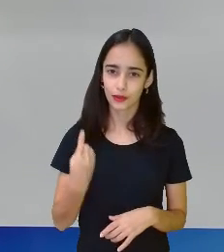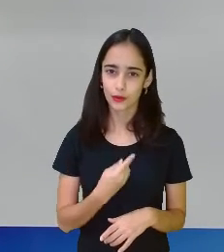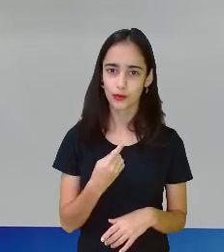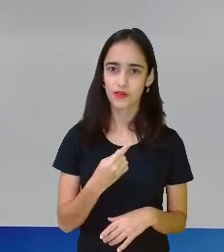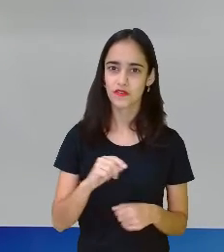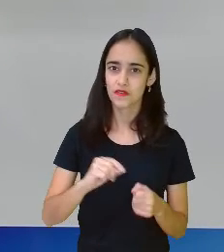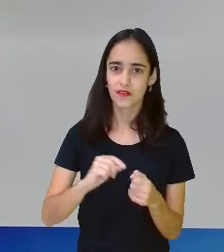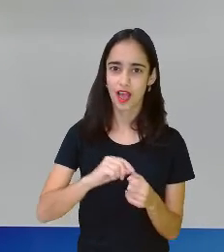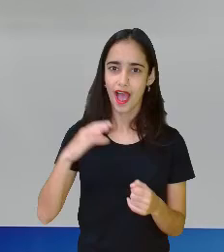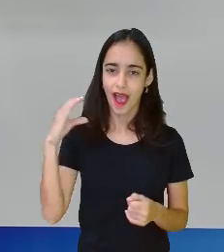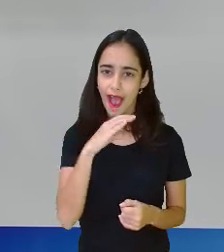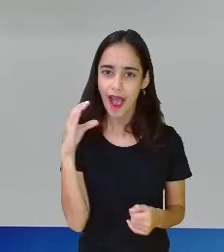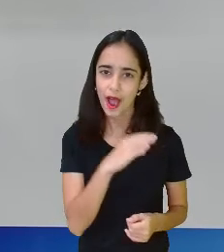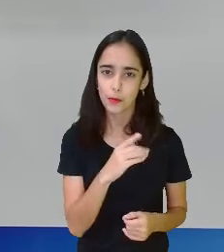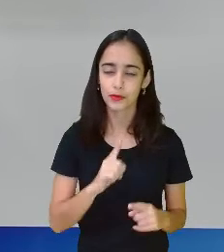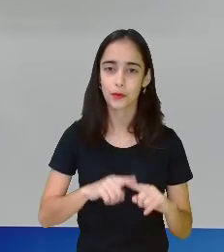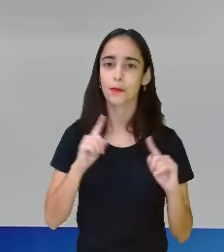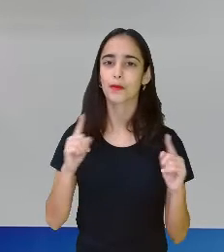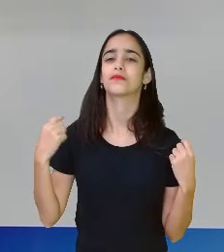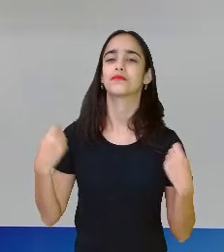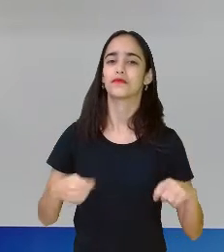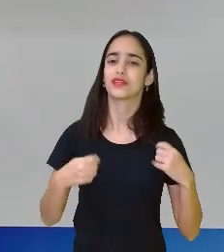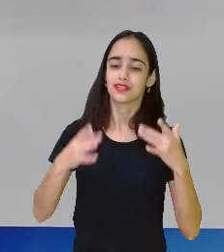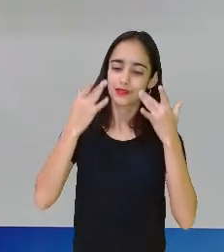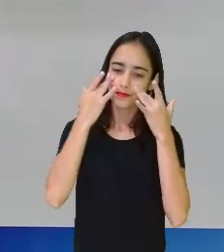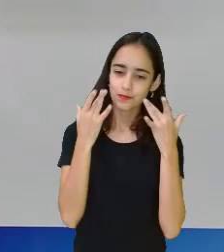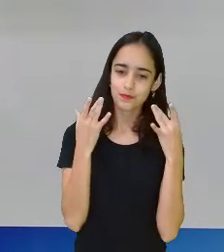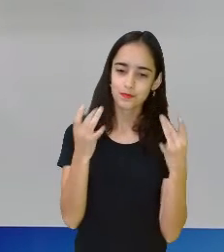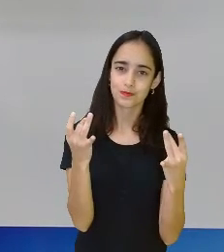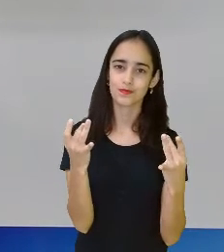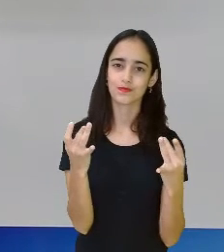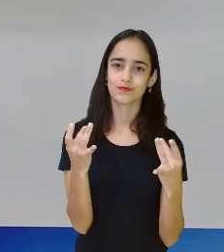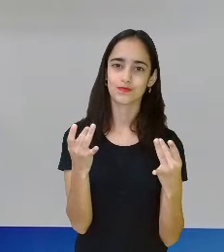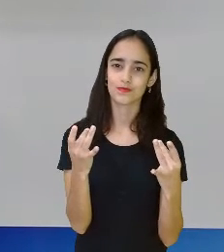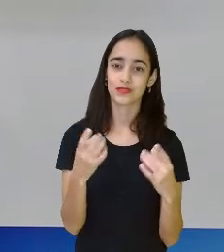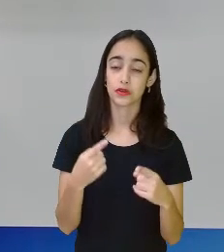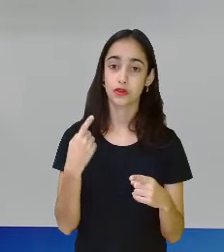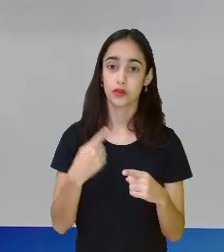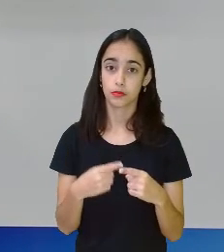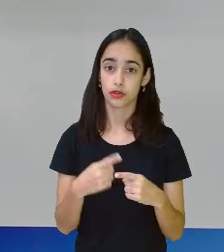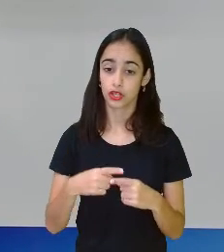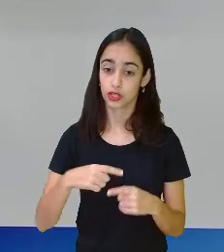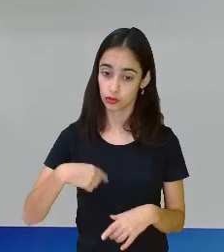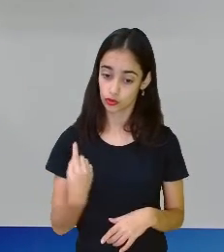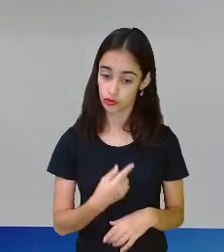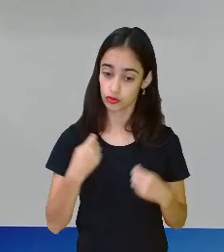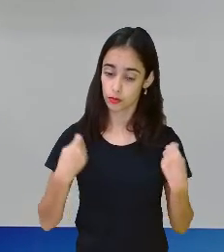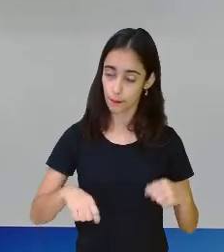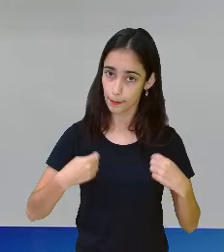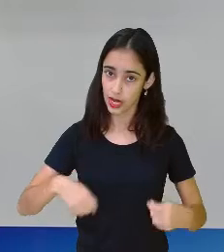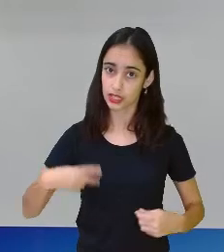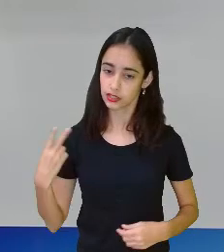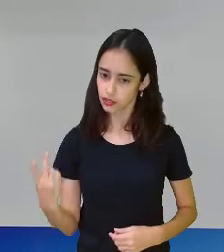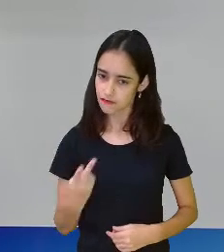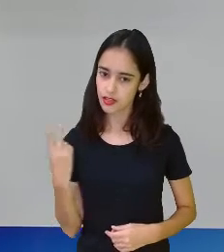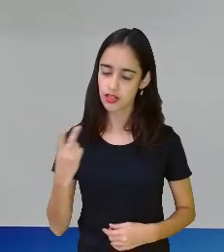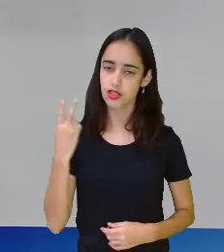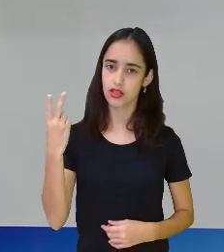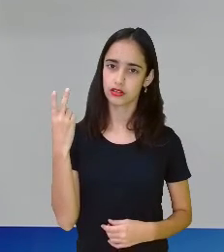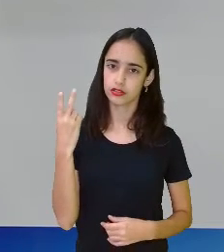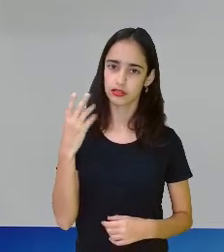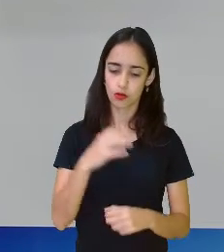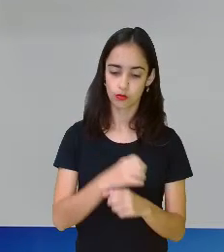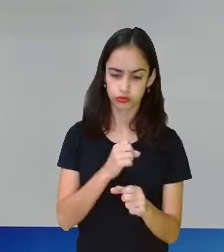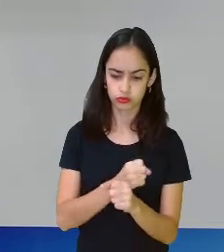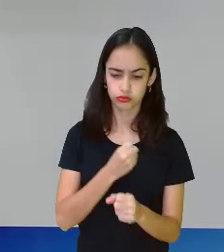precisa prestar atenção. A gente tem que dar valor às questões fáceis. Sabe por quê? Às vezes a gente acha que é